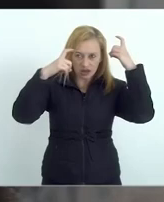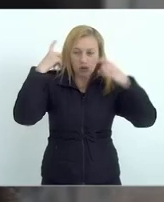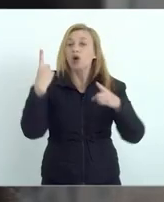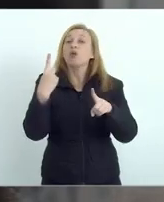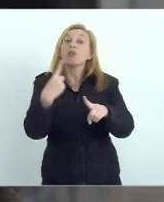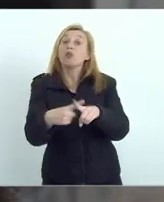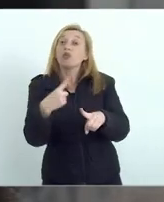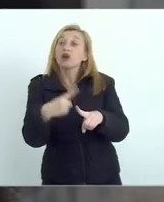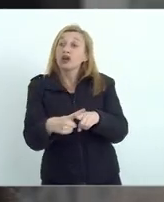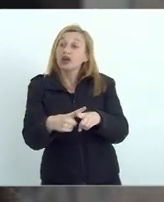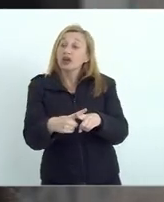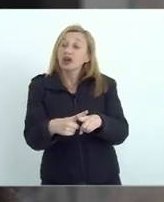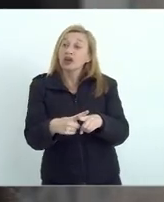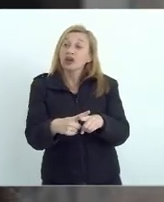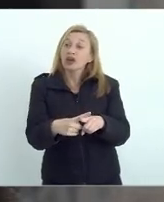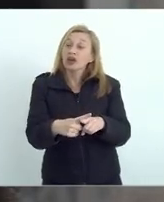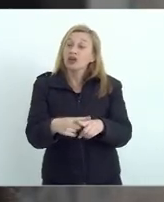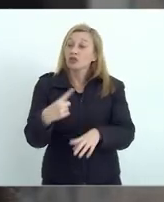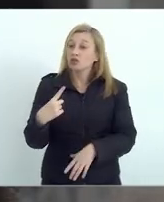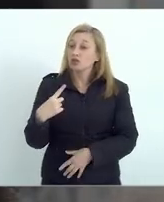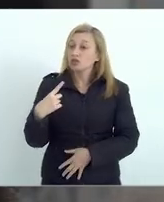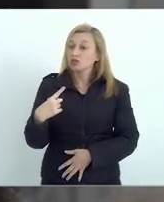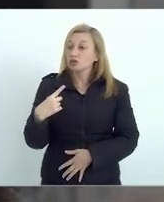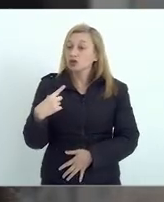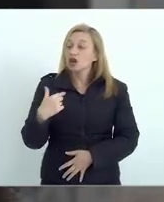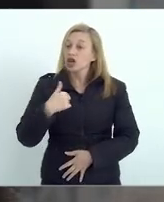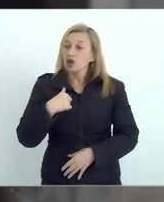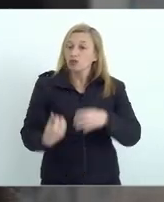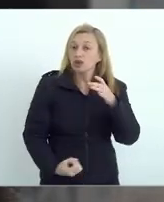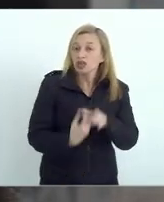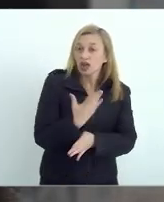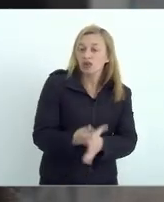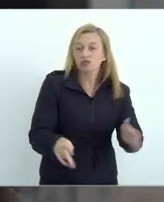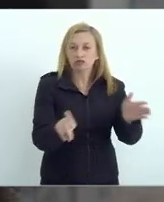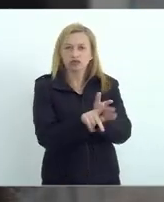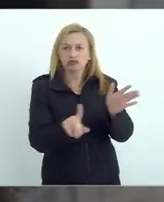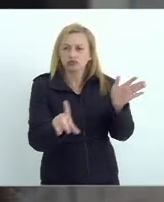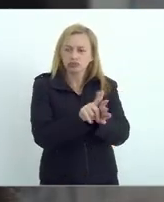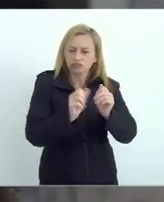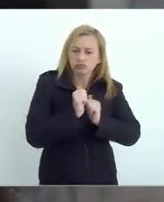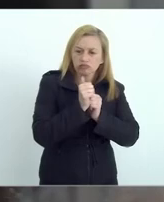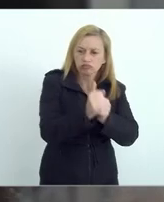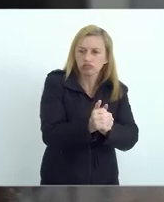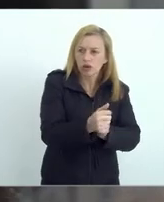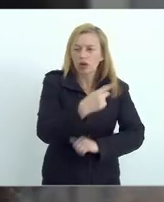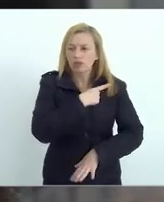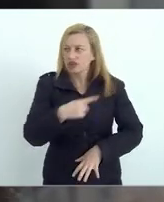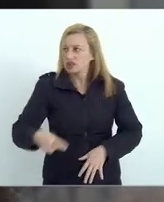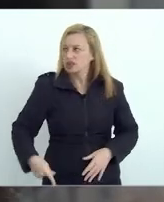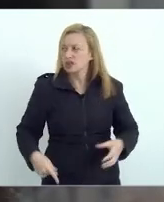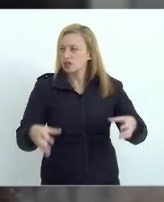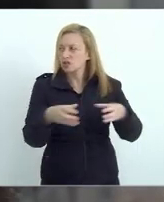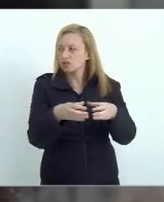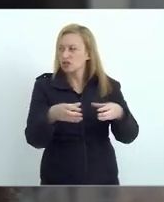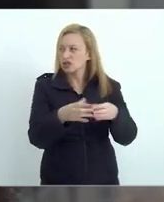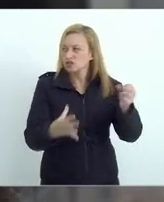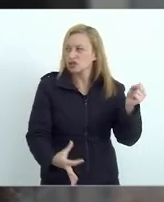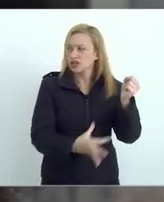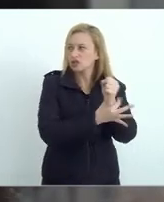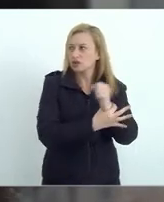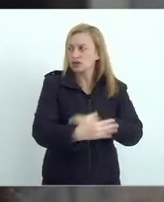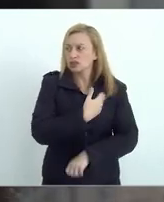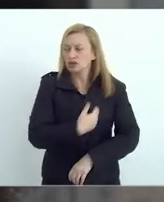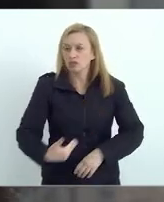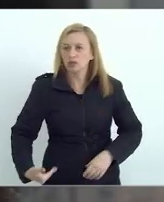porque eu fui autora de um projeto de lei porque a companhia enquanto presidente da Comissão de segurança pública